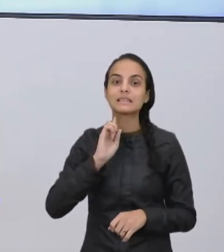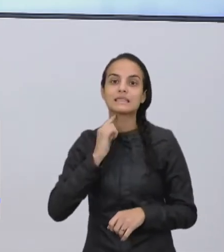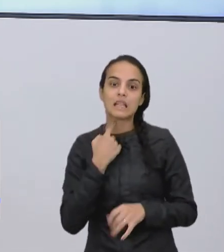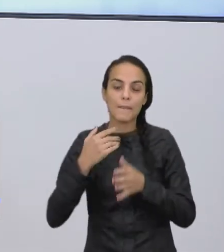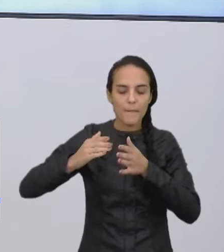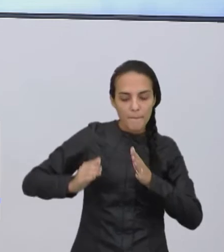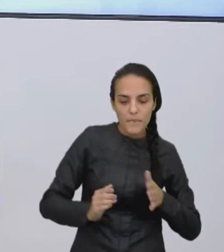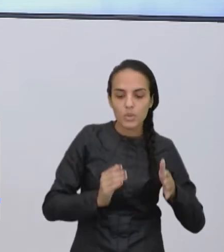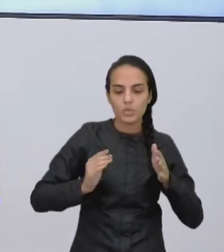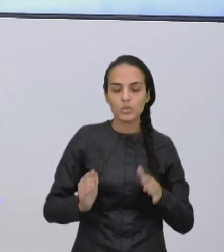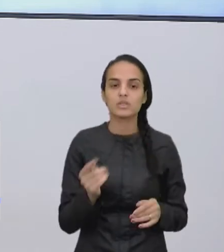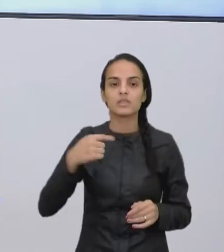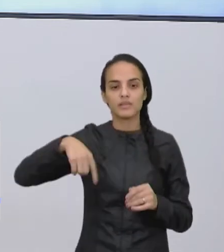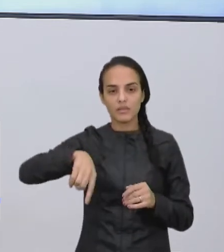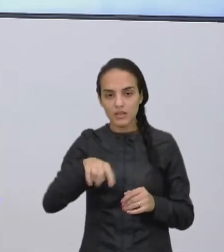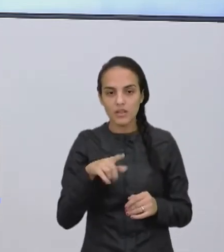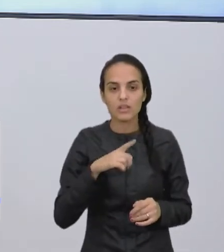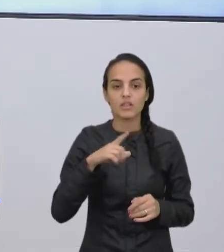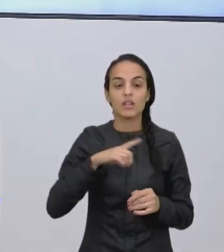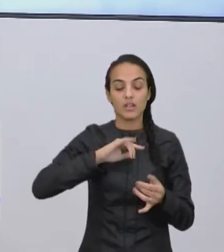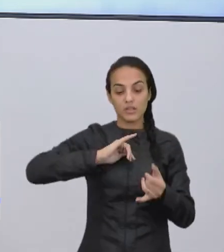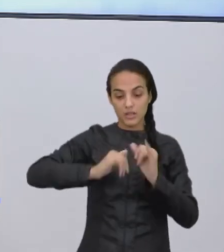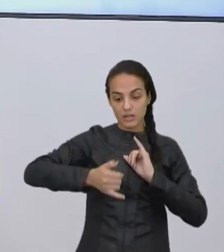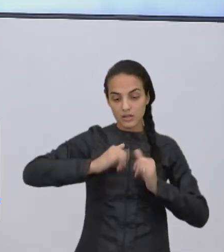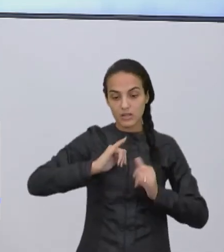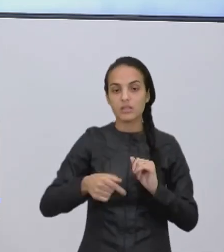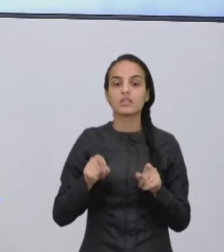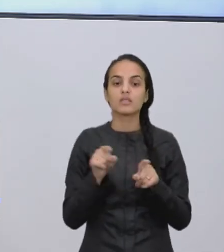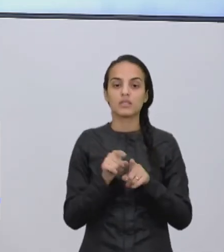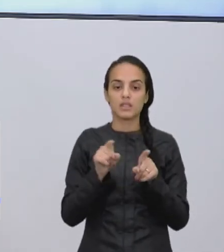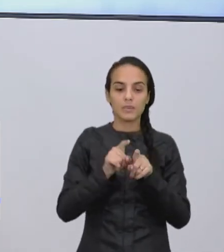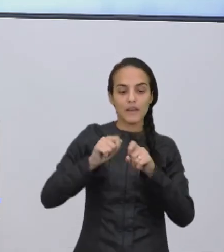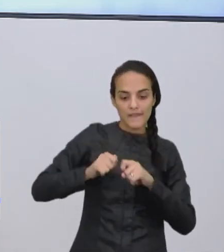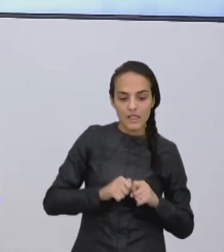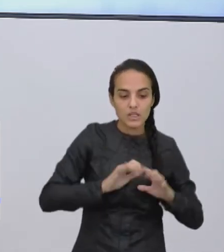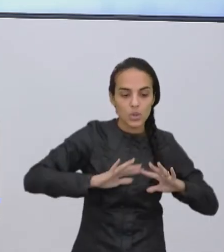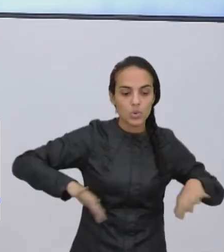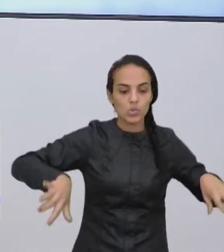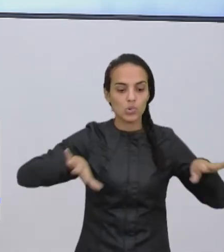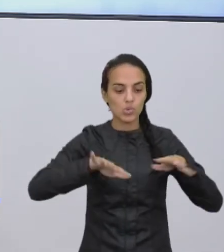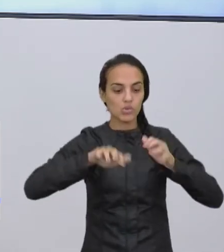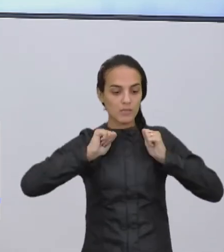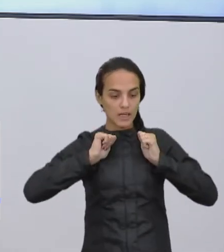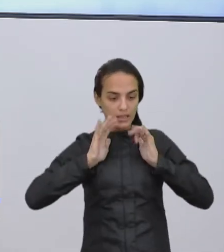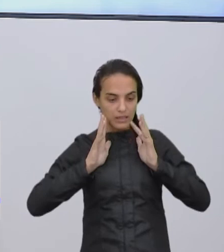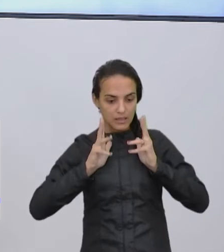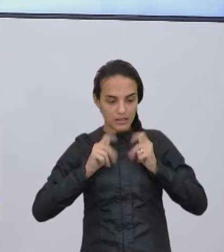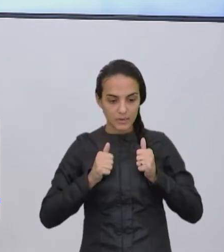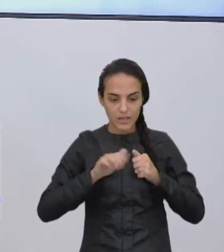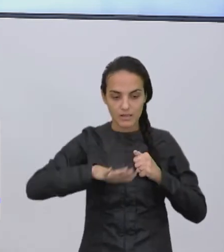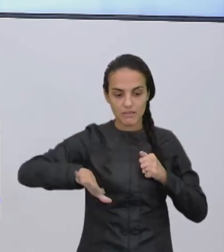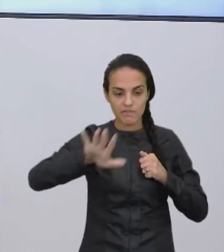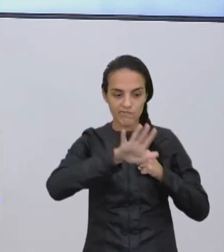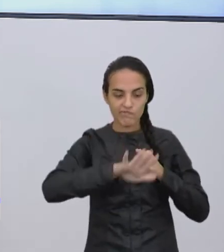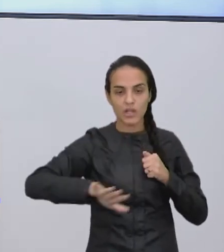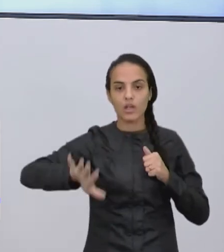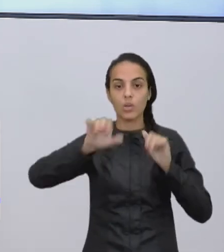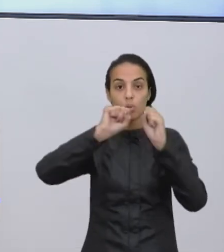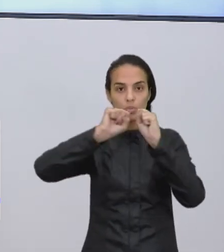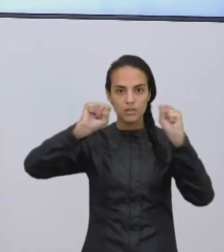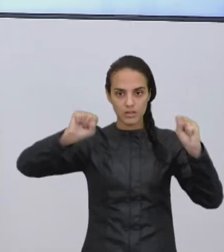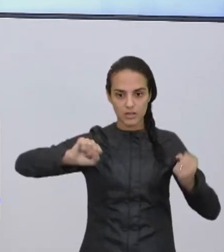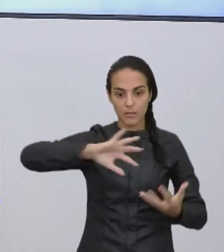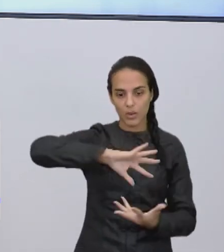produzir, a gente vai ter ganho de eletricidade e também vai fazer uma limpeza, né, contribuir com a limpeza aí do meio ambiente, do nosso sistema e do nosso